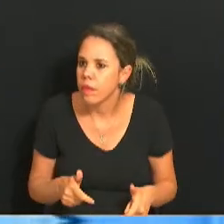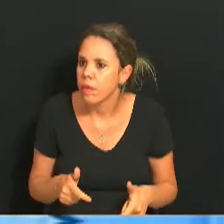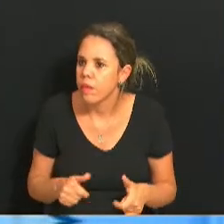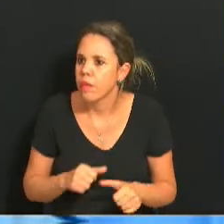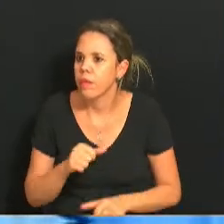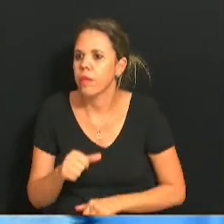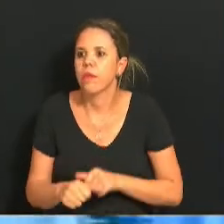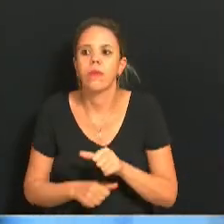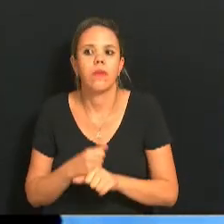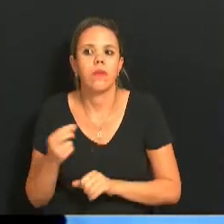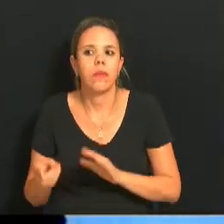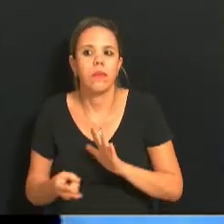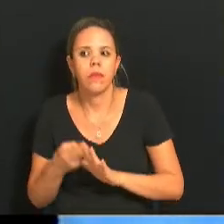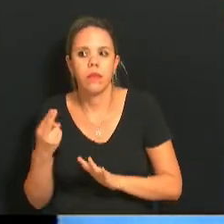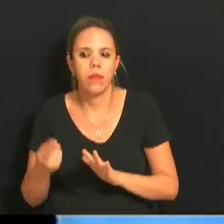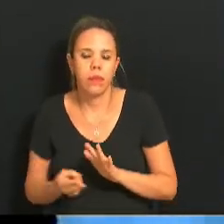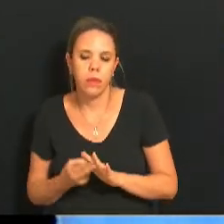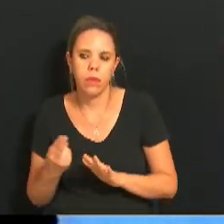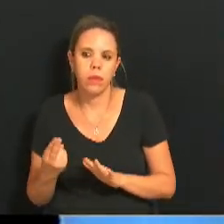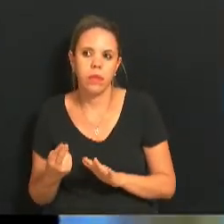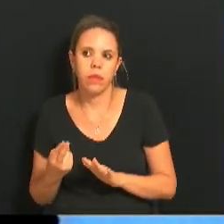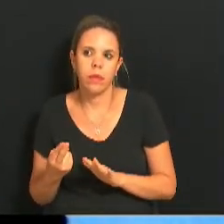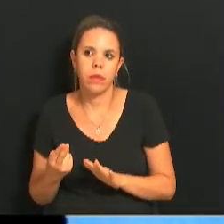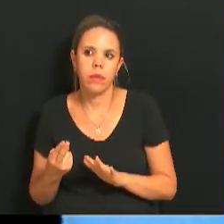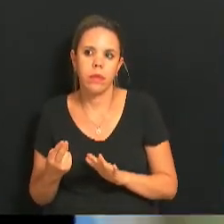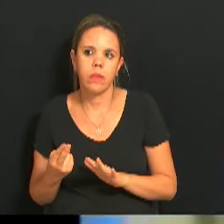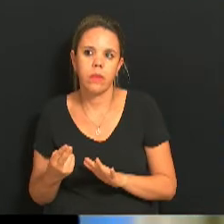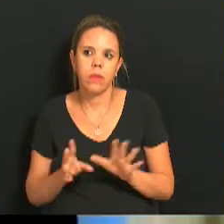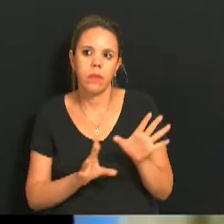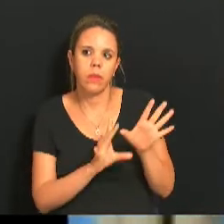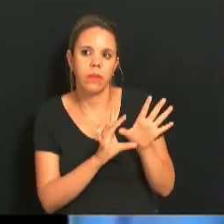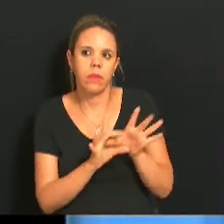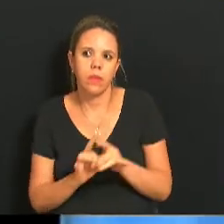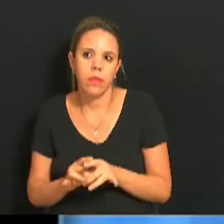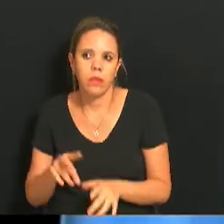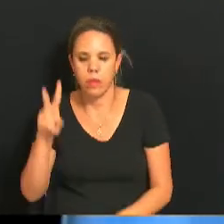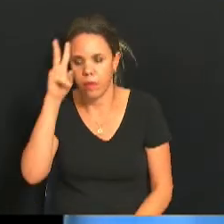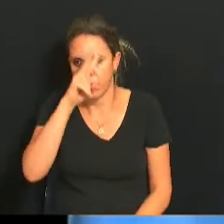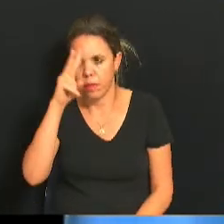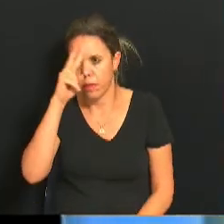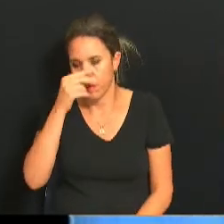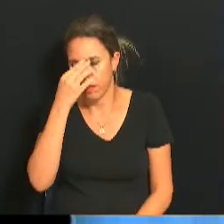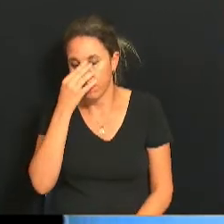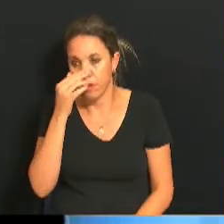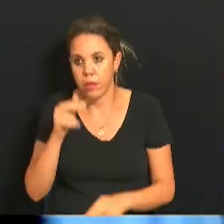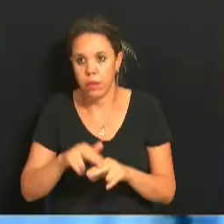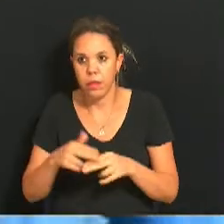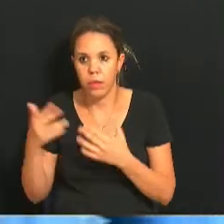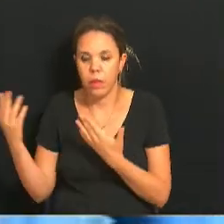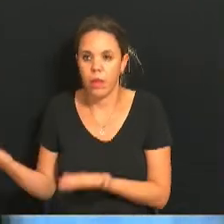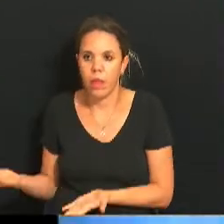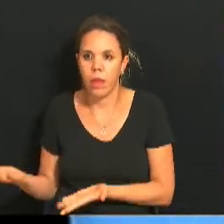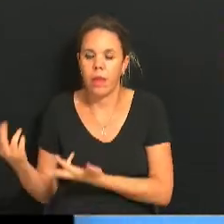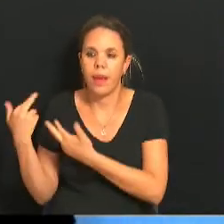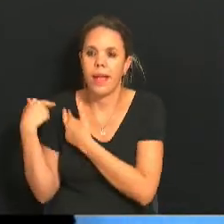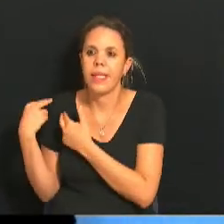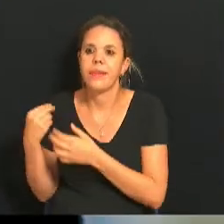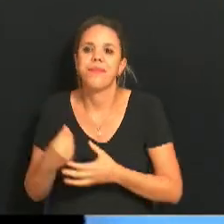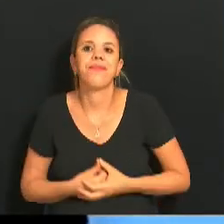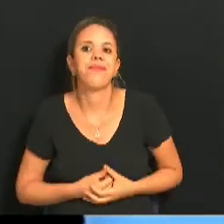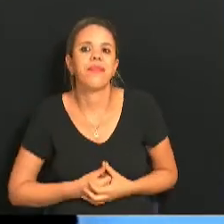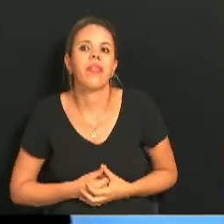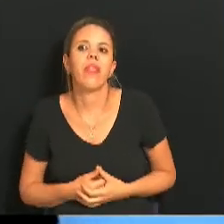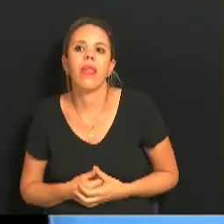mudanças de resolução elas levam muito contexto histórico por isso Henrique ao responsável